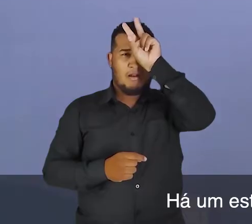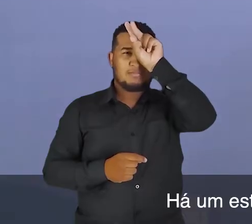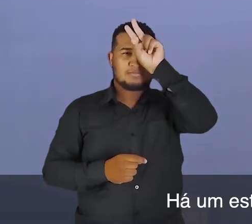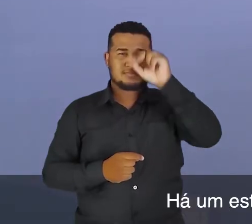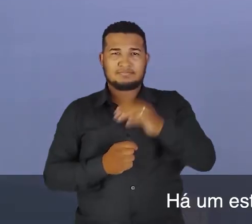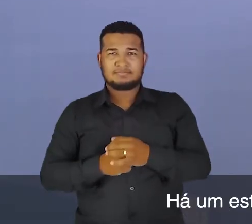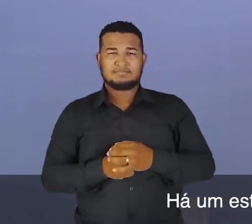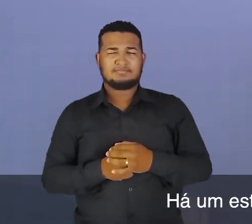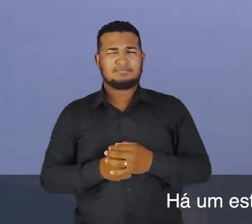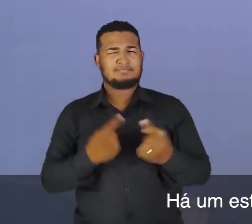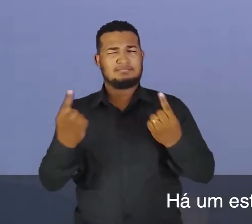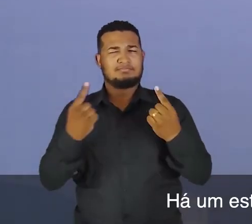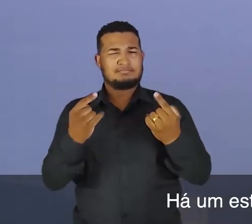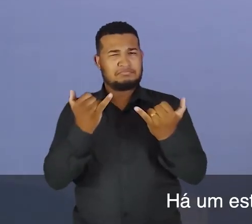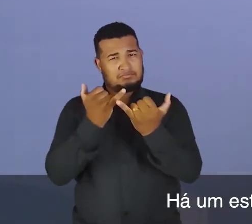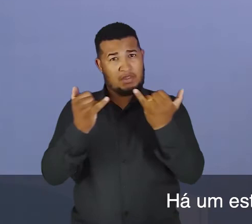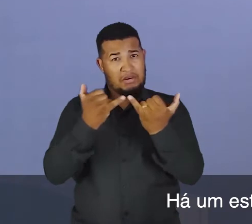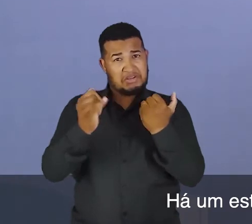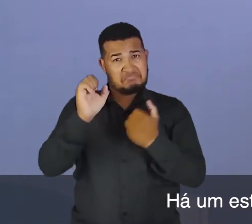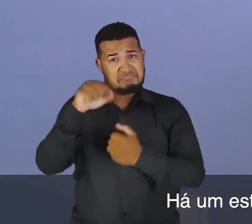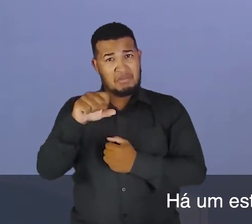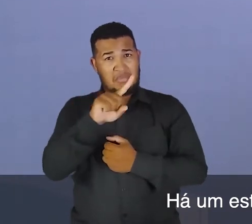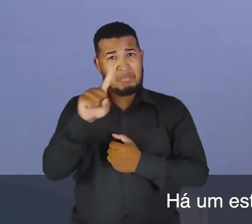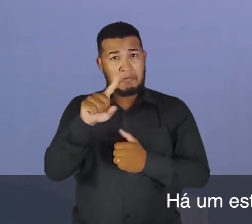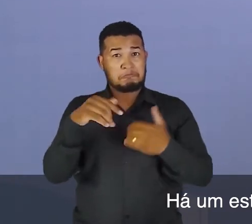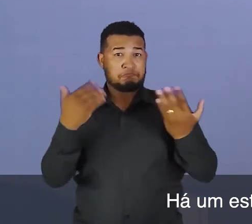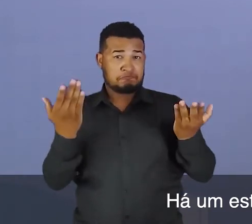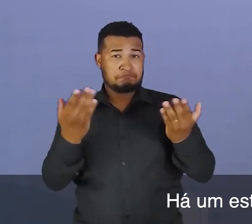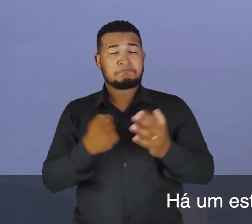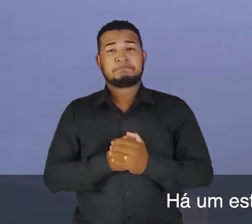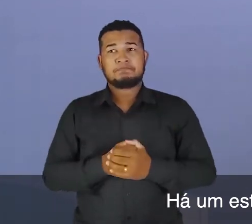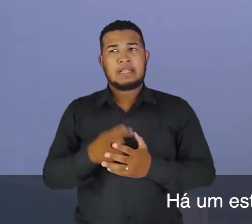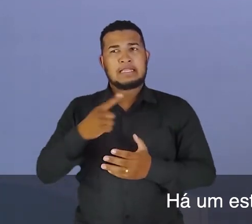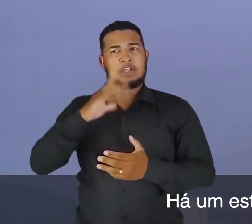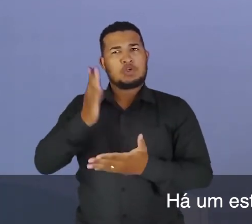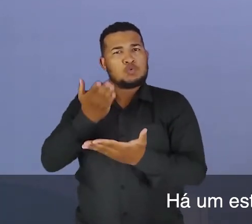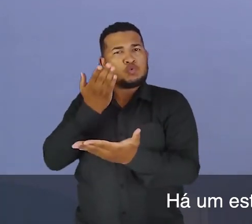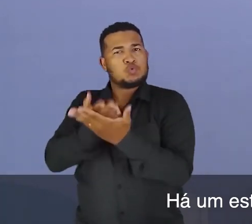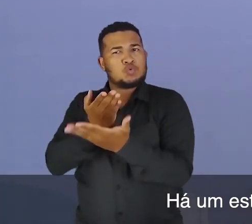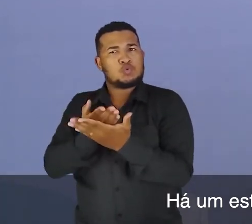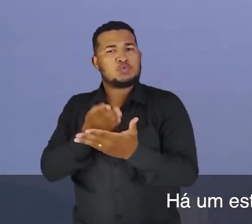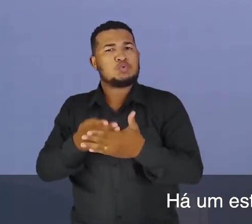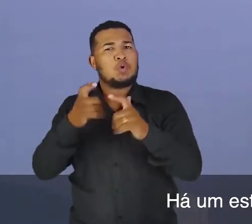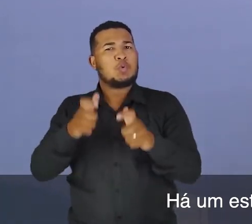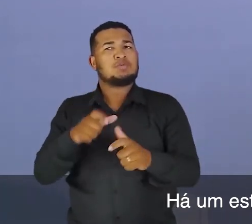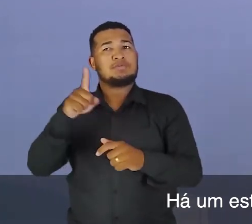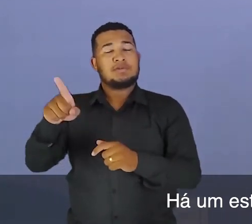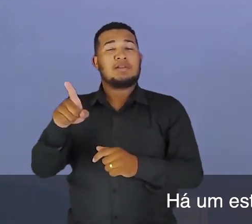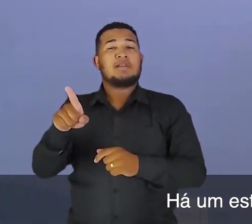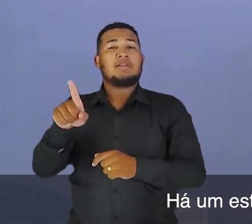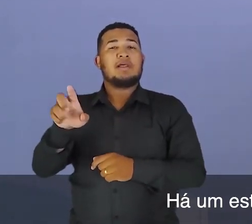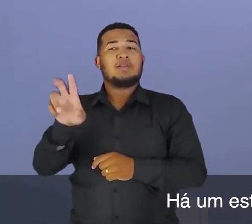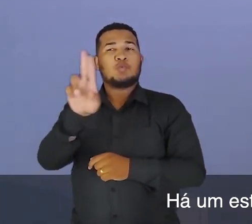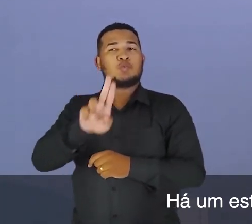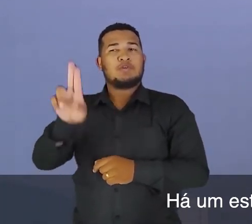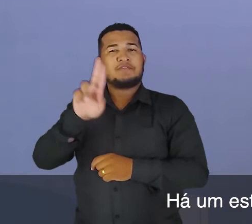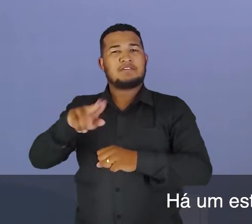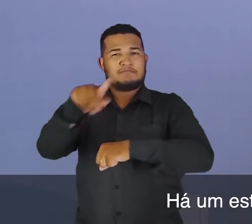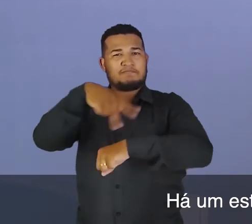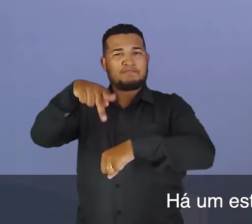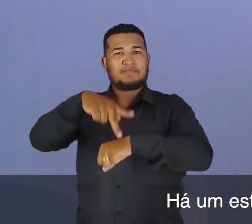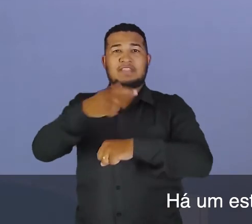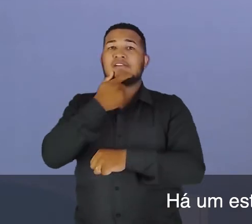só. Há um estudo feito na Universidade da Inglaterra, em Oxford,